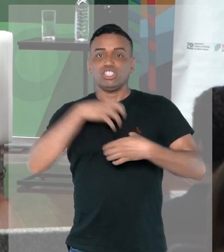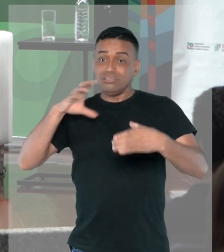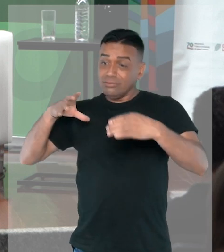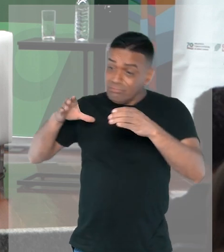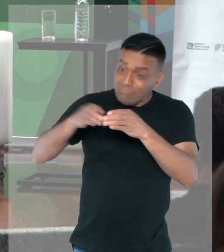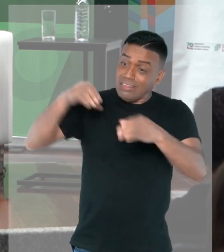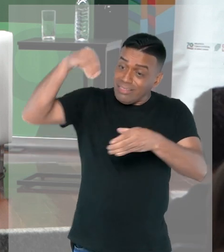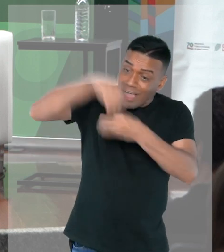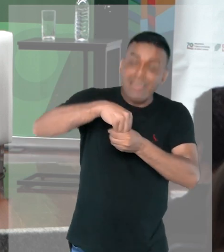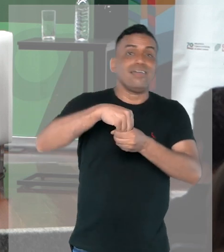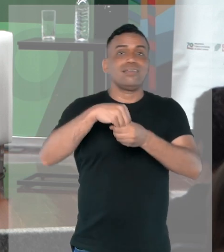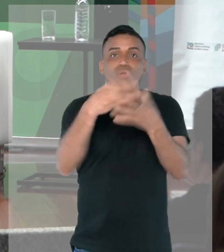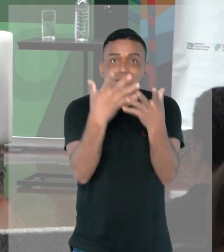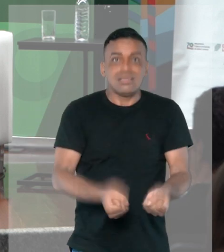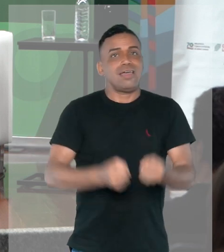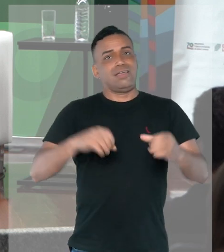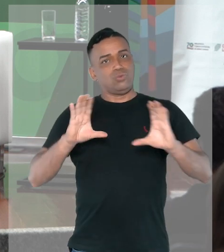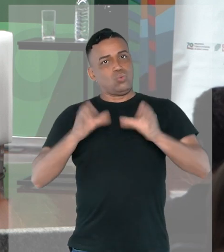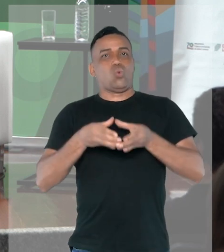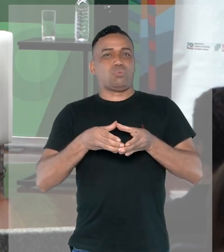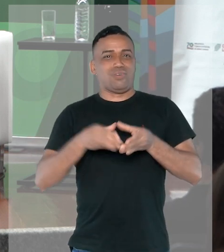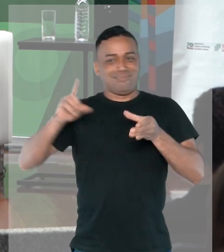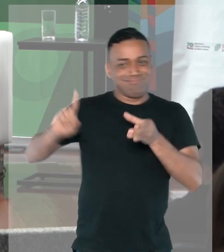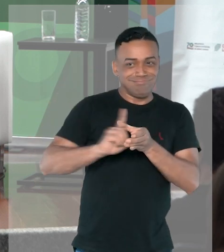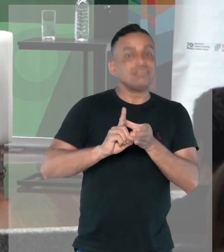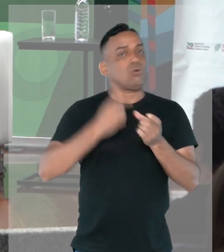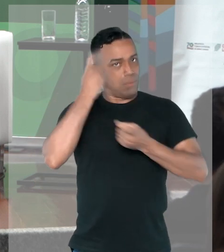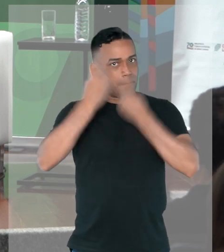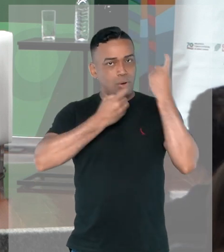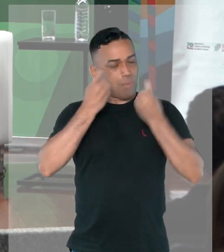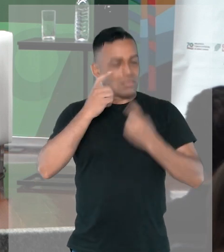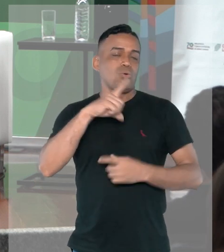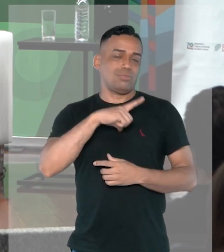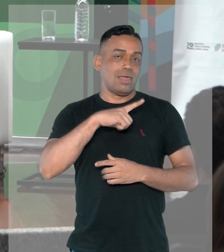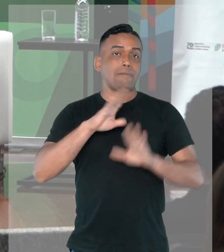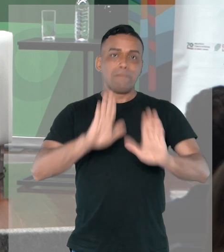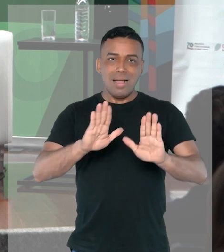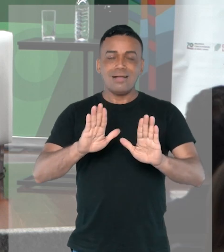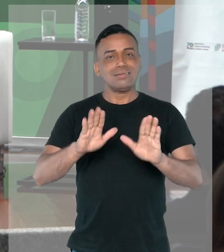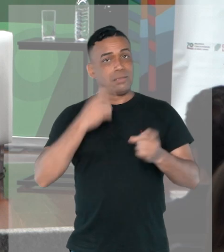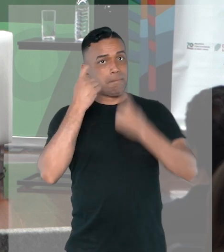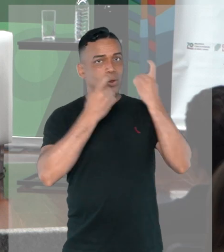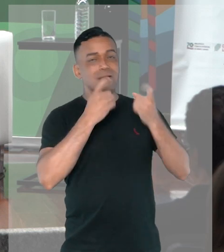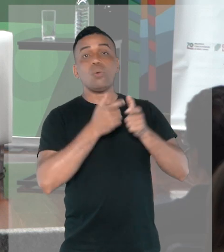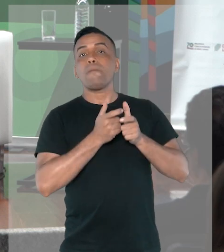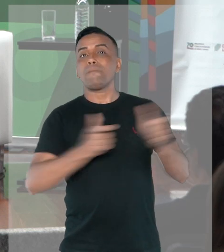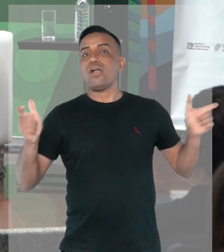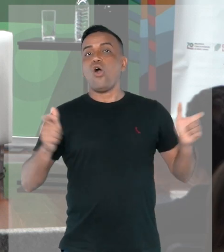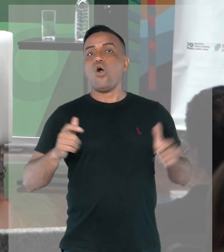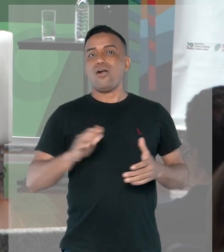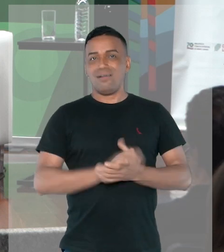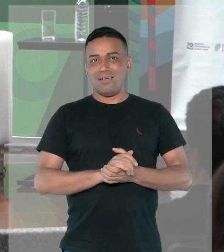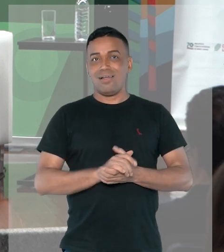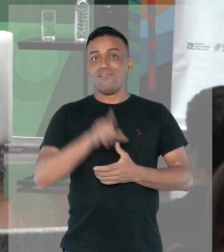grupo, sentir-se acolhido pelo grupo. Então, nós temos uma preocupação com isso, né? Mas tem uma preocupação maior, é